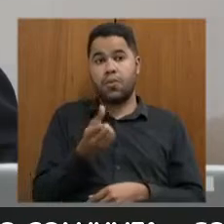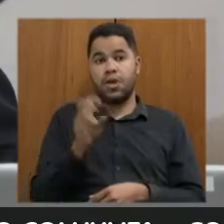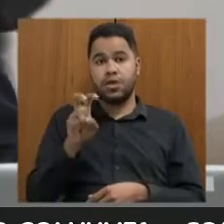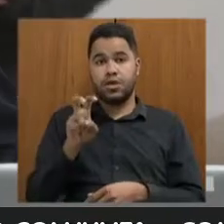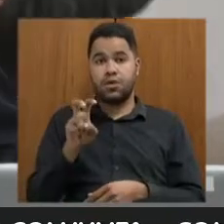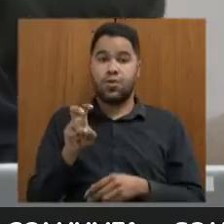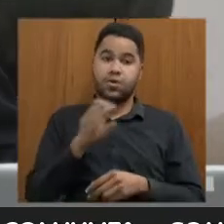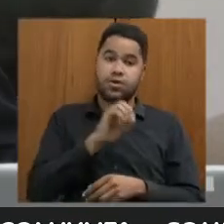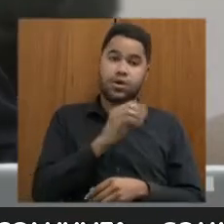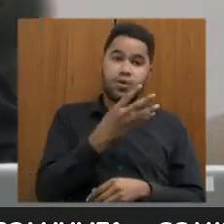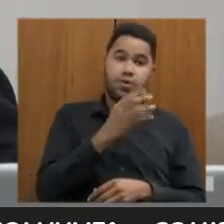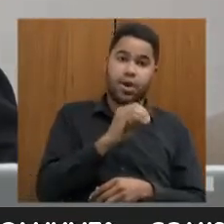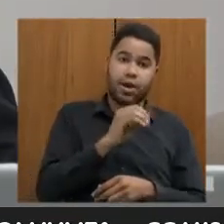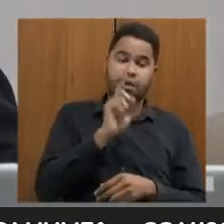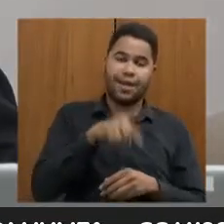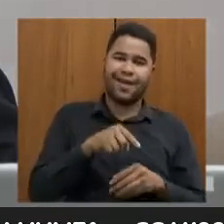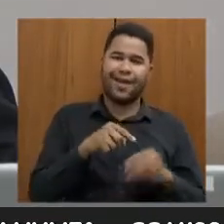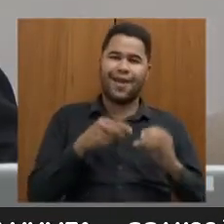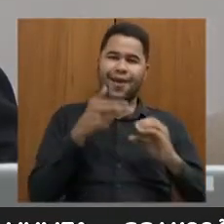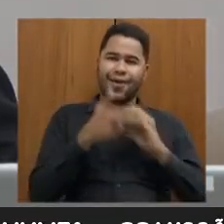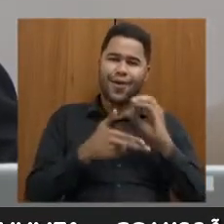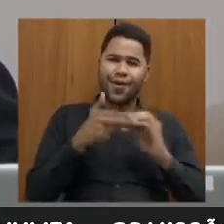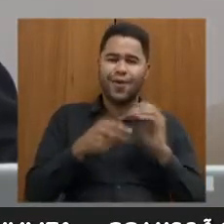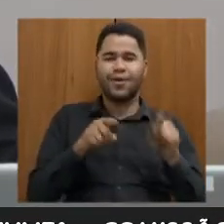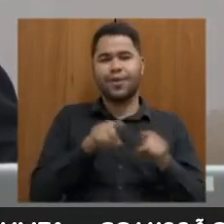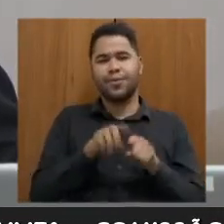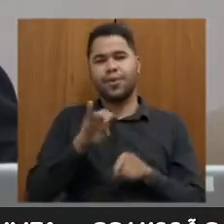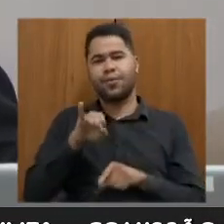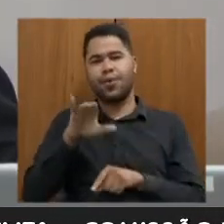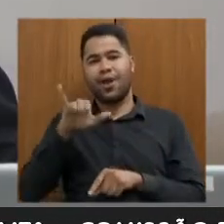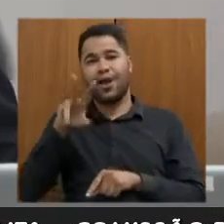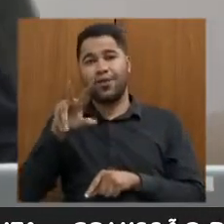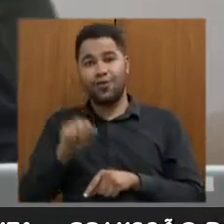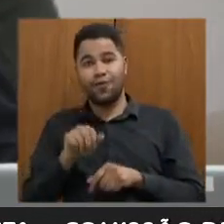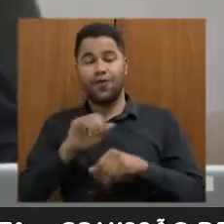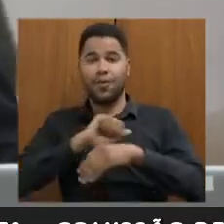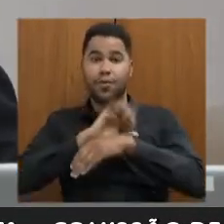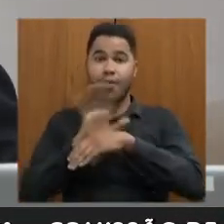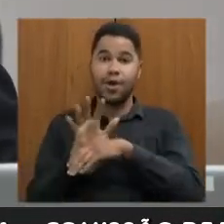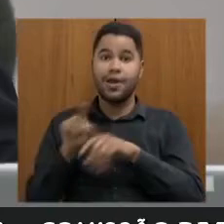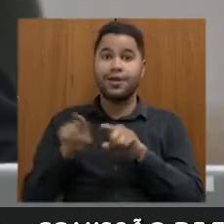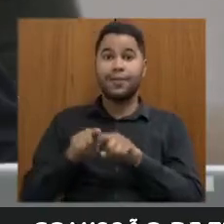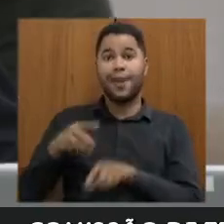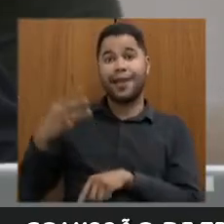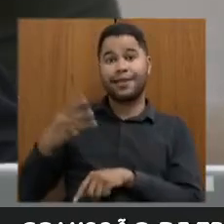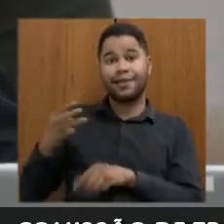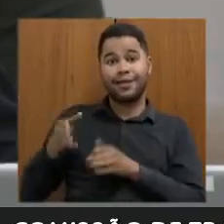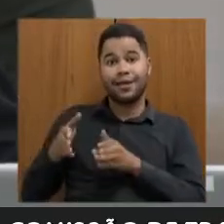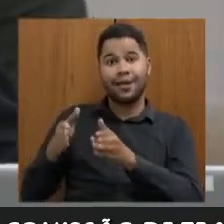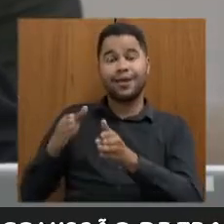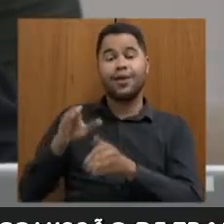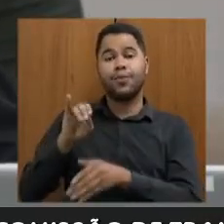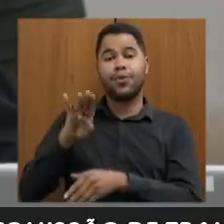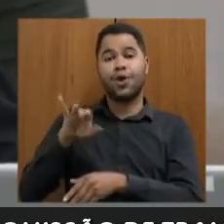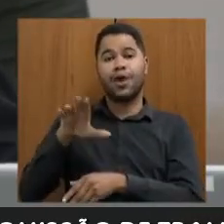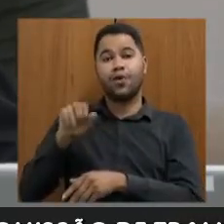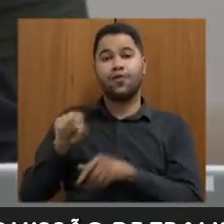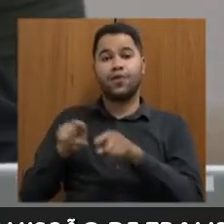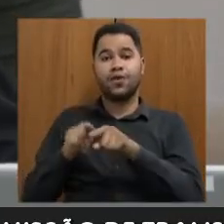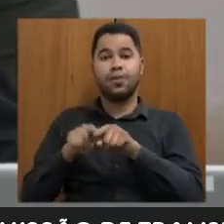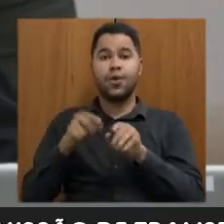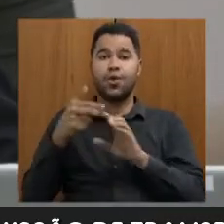0 4 a cidade de Corinto entre Bocaiúva e Montes Claros EA construção da terceira faixa entre Bocaiúva e Corinthians sob a